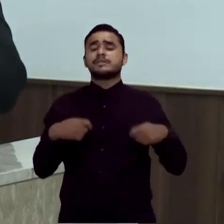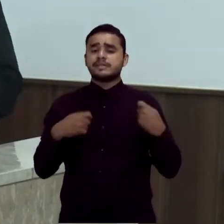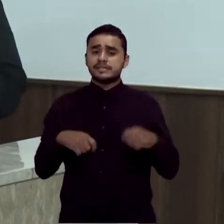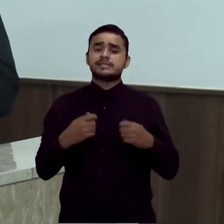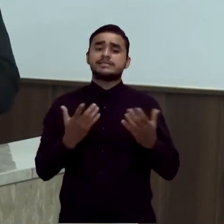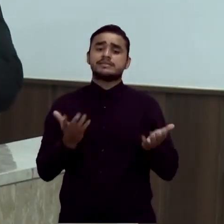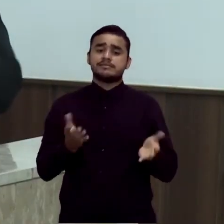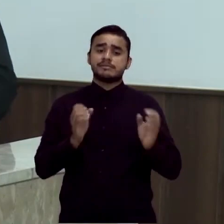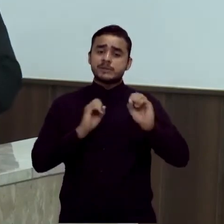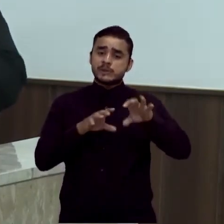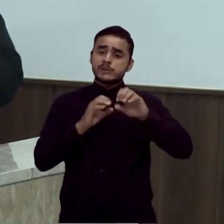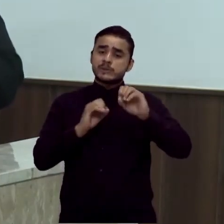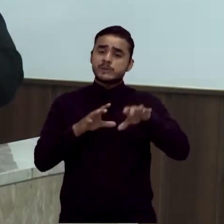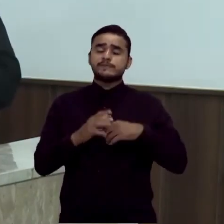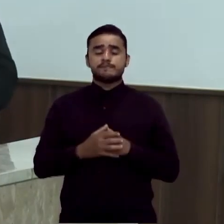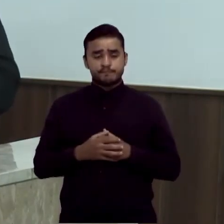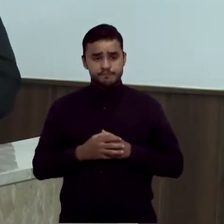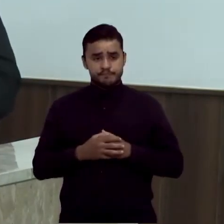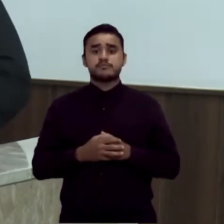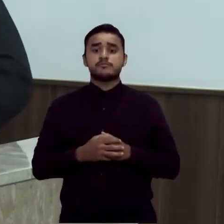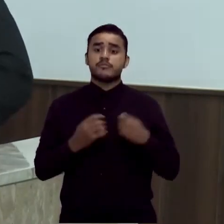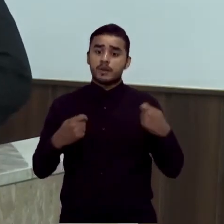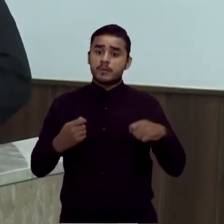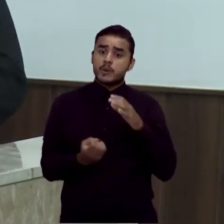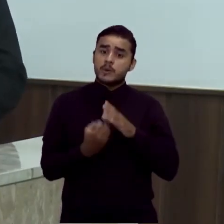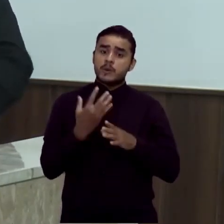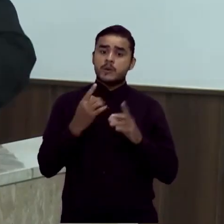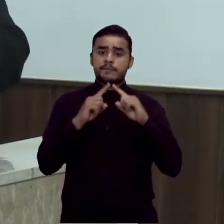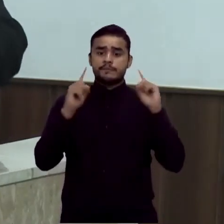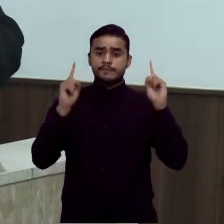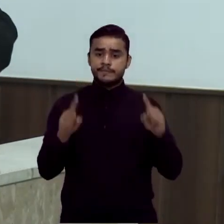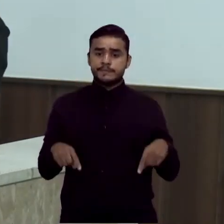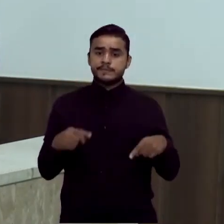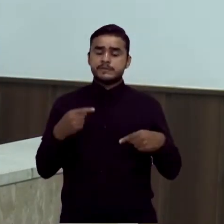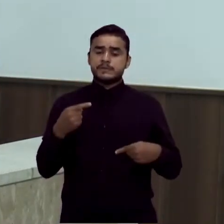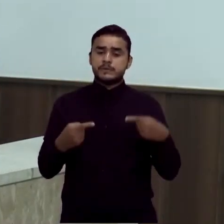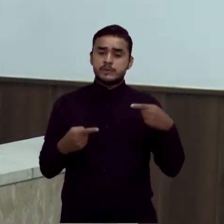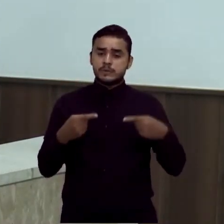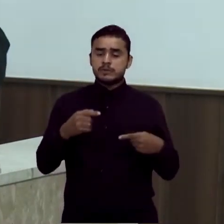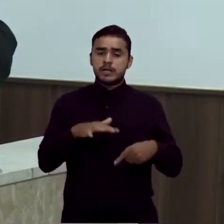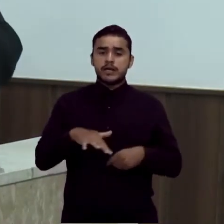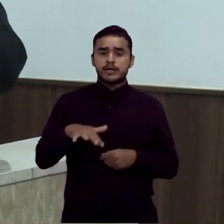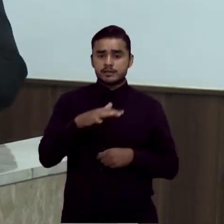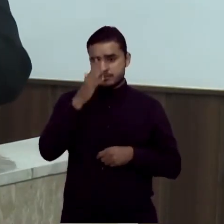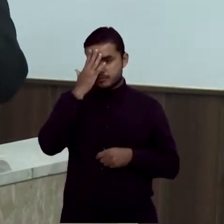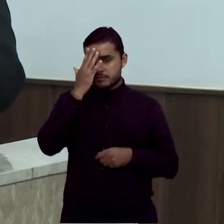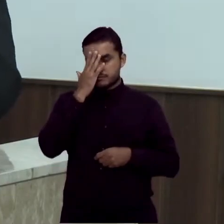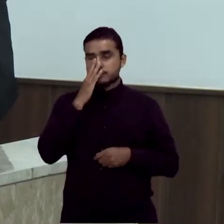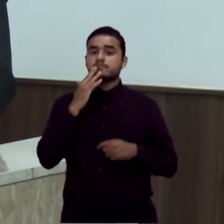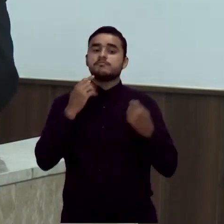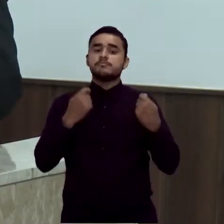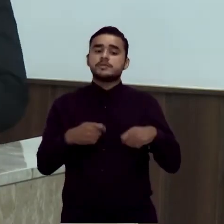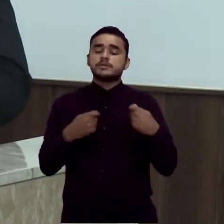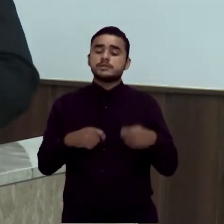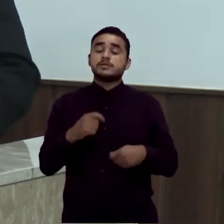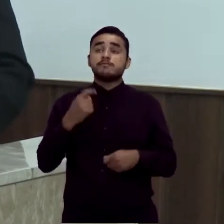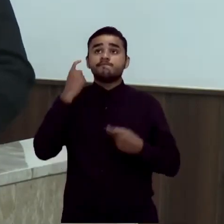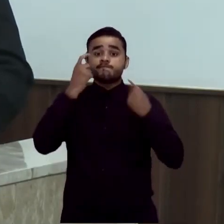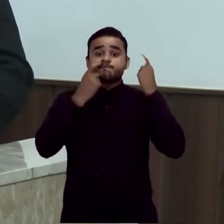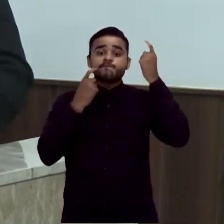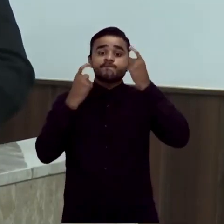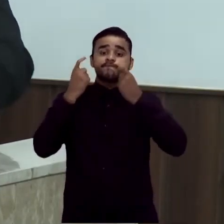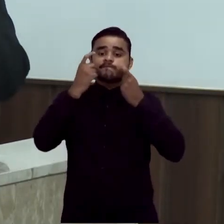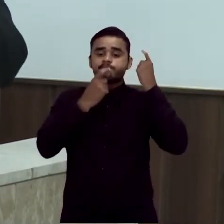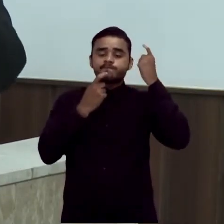Nós precisamos muito aqui criar políticas públicas que levem o cidadão a amar e cuidar da nossa